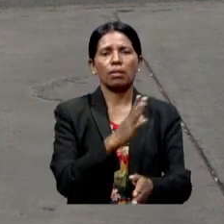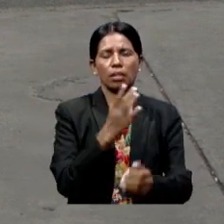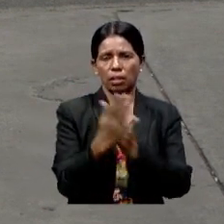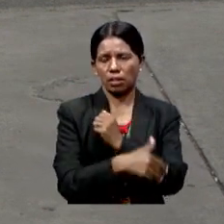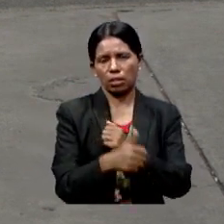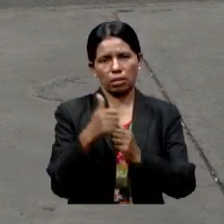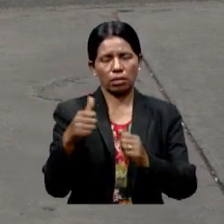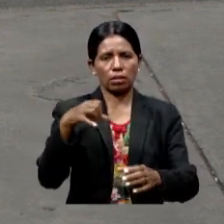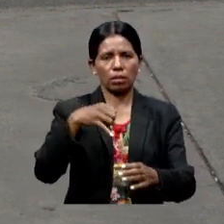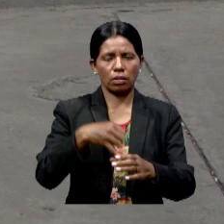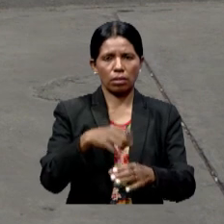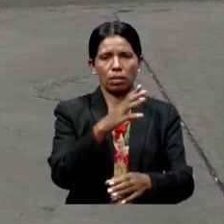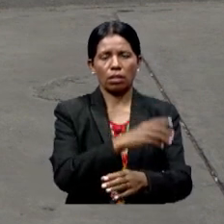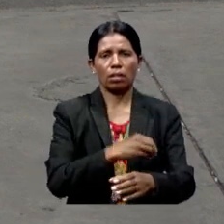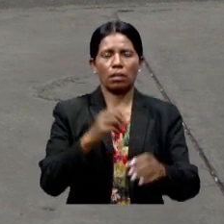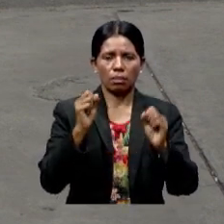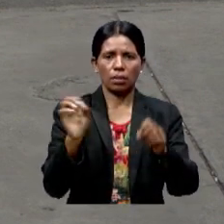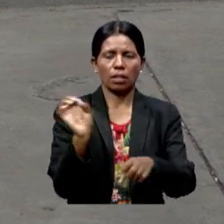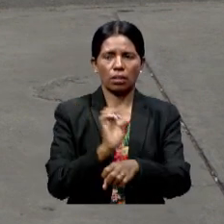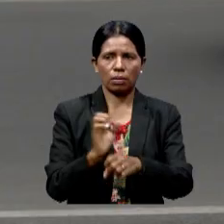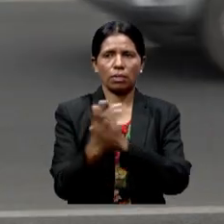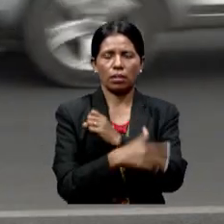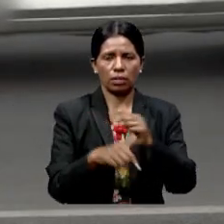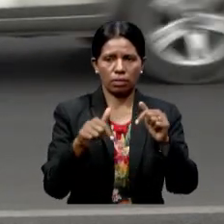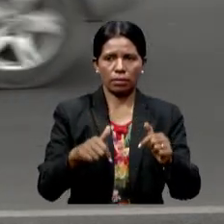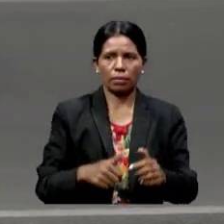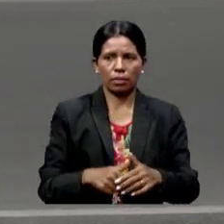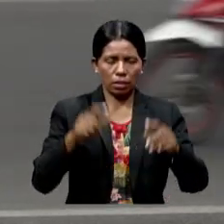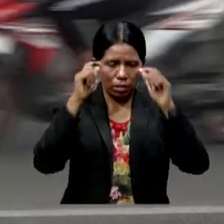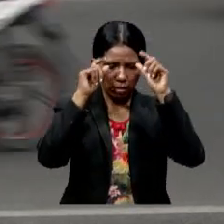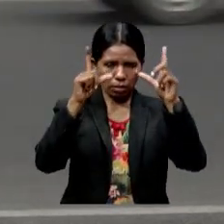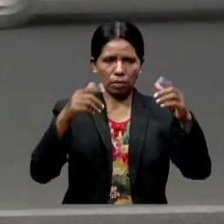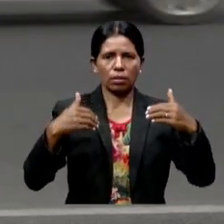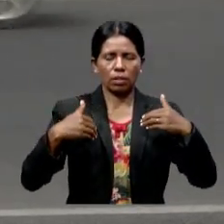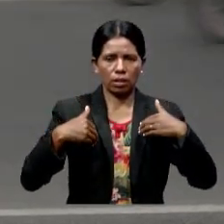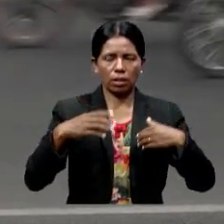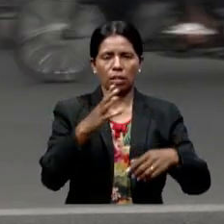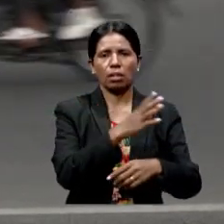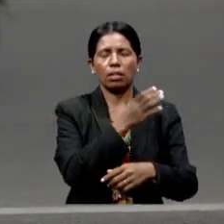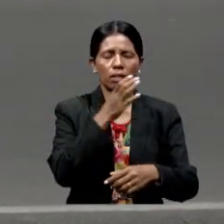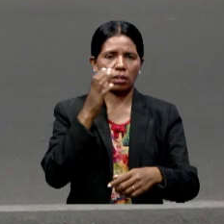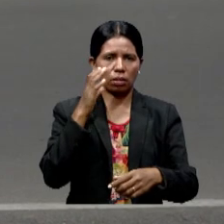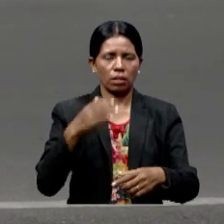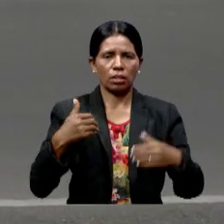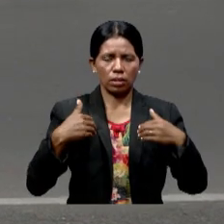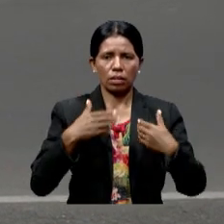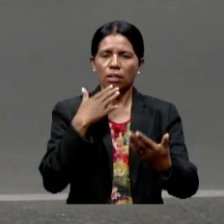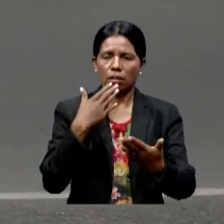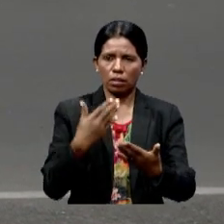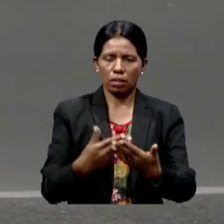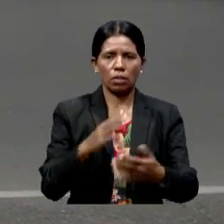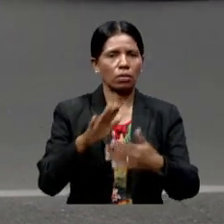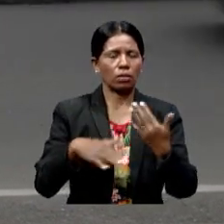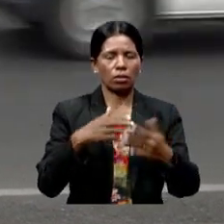seluk, inklui bele diversifika ekonomia rai larang. Timor-Leste iha agrikultura nebe maioria se organika, no